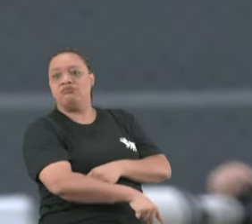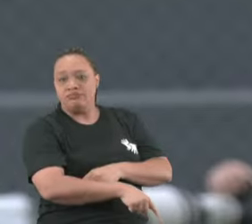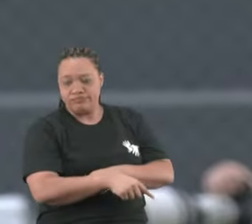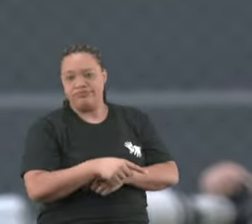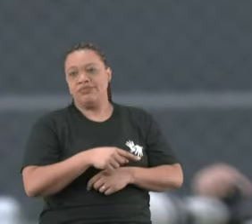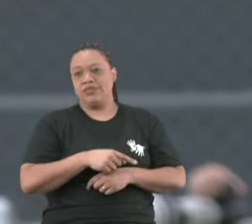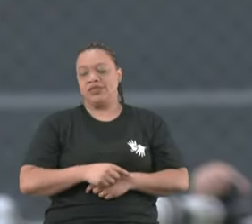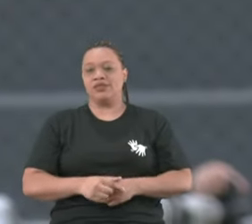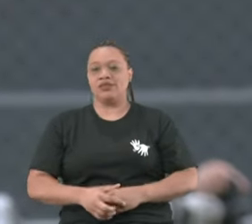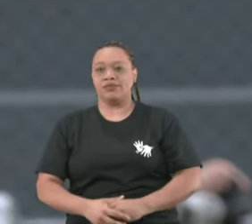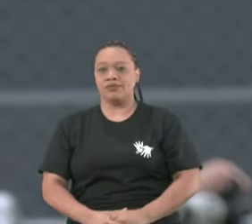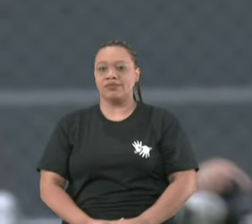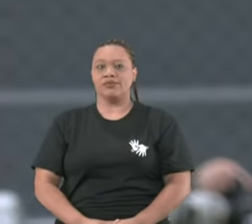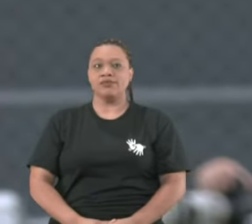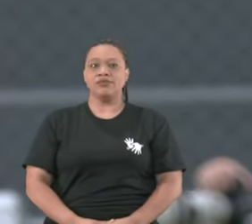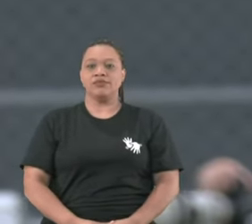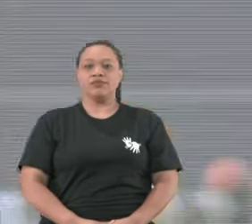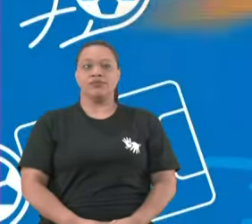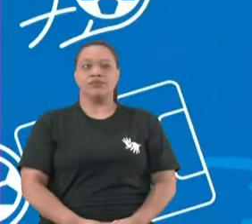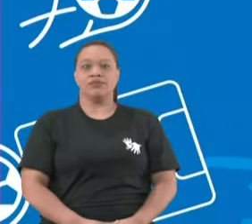cobrar.